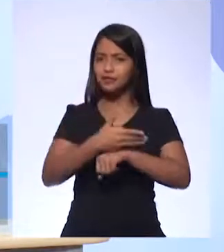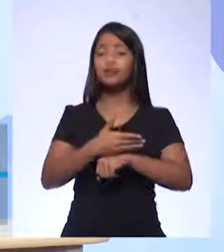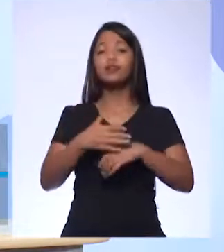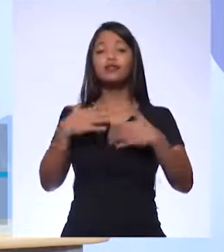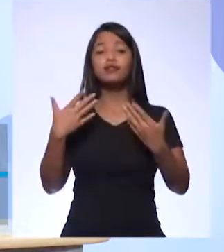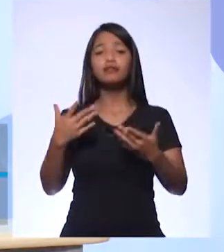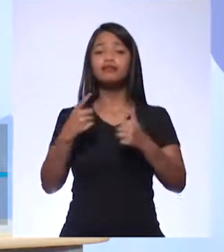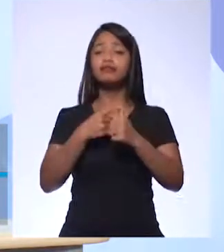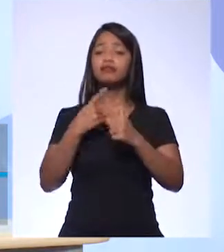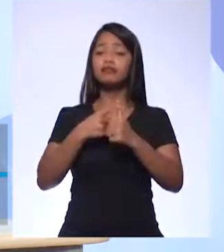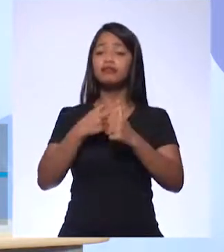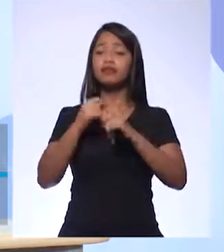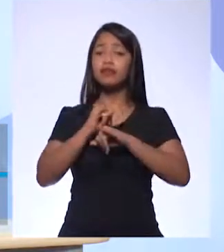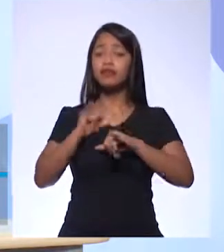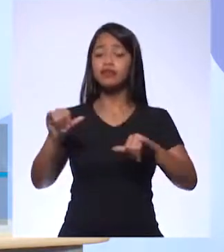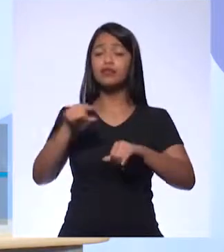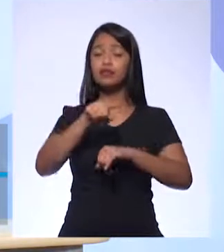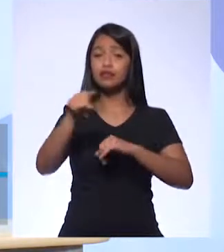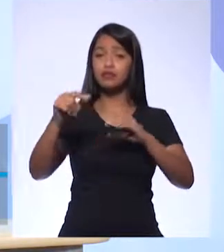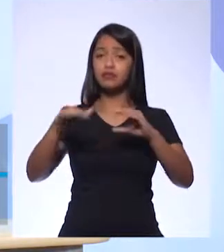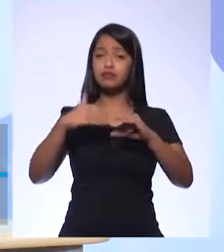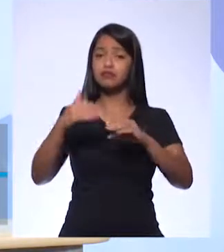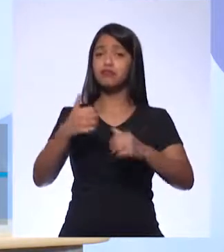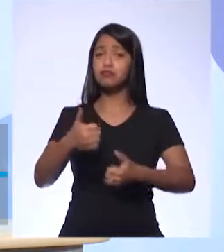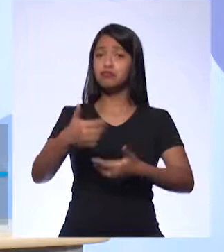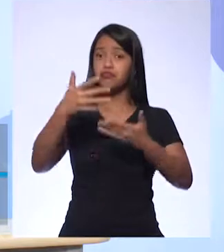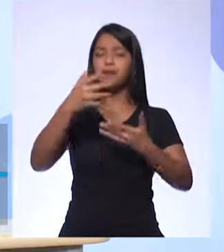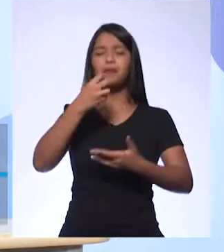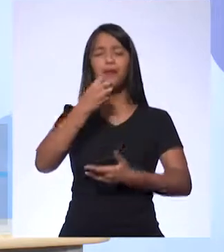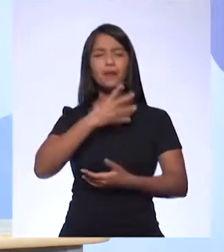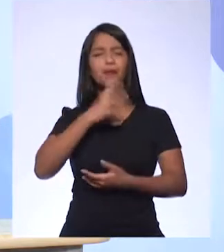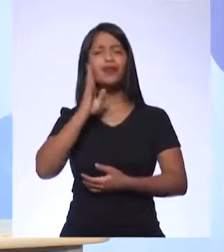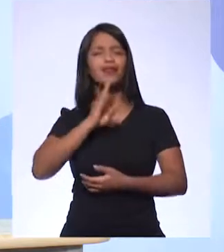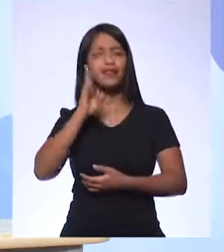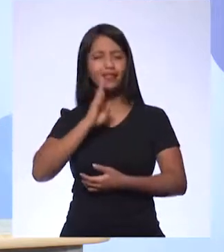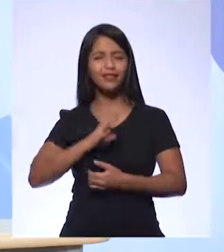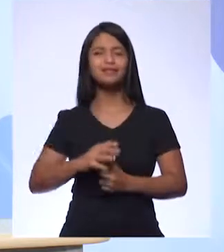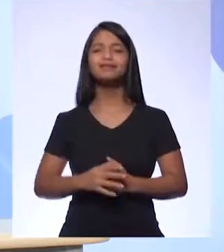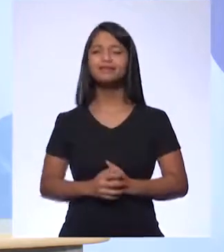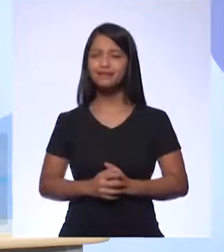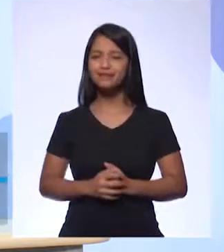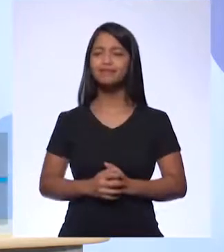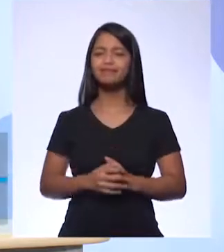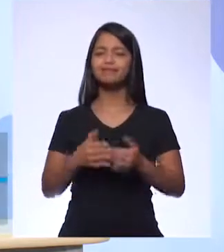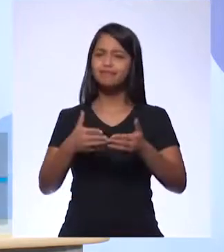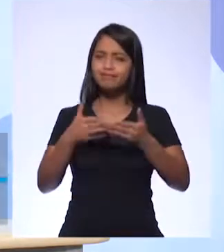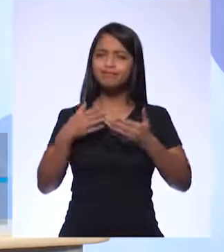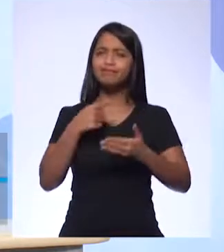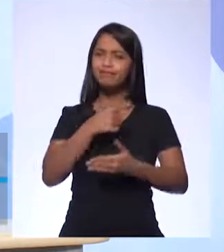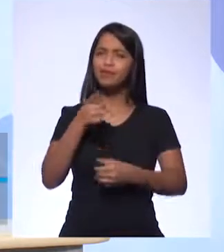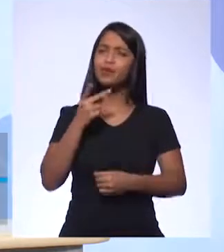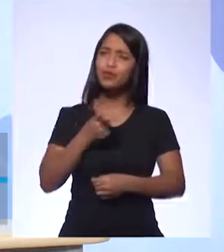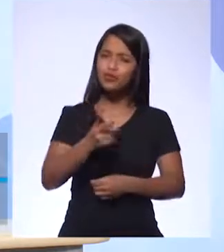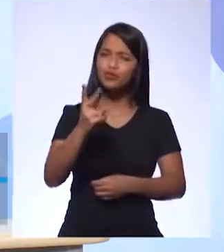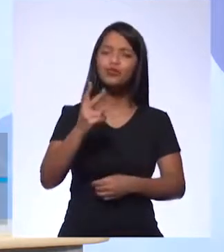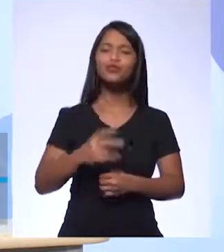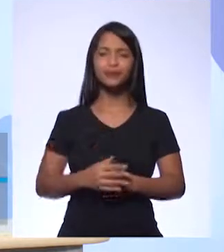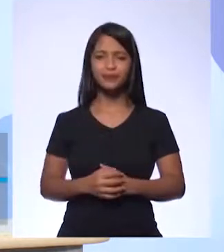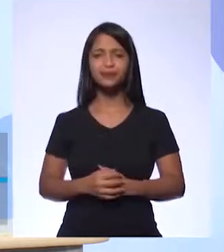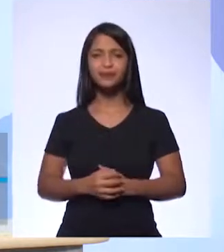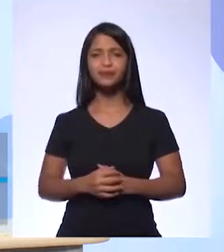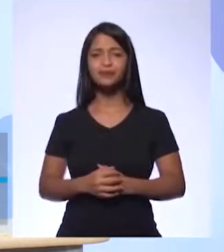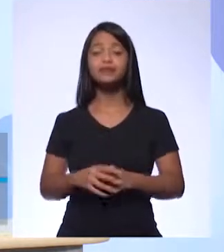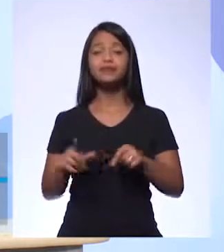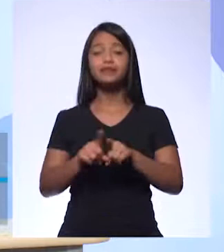de avisar vocês aí que as participações de vocês têm sido muito bacanas e tudo mais, que a gente continue, né, com essa participação e fazer